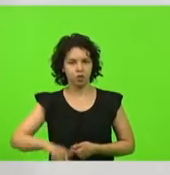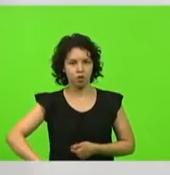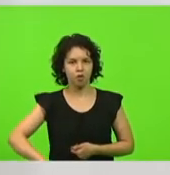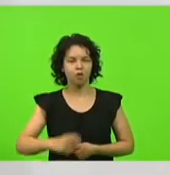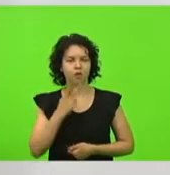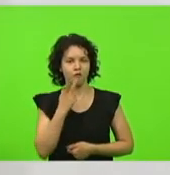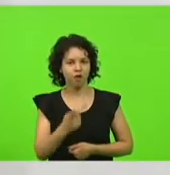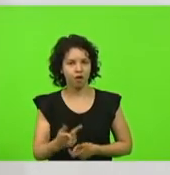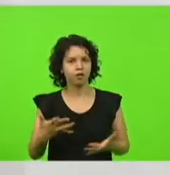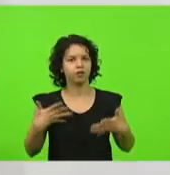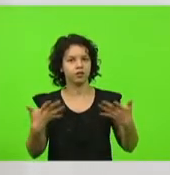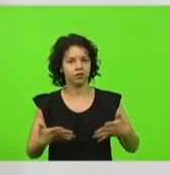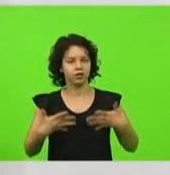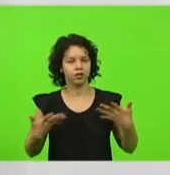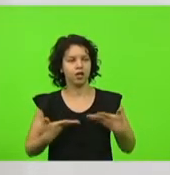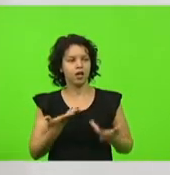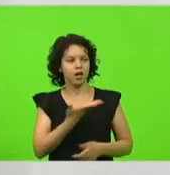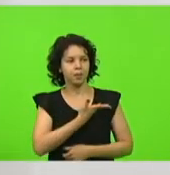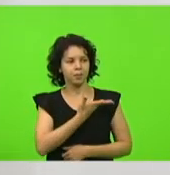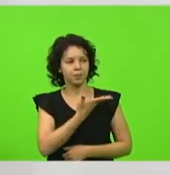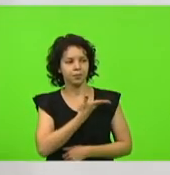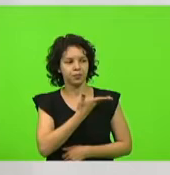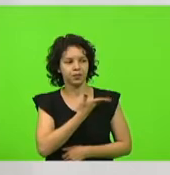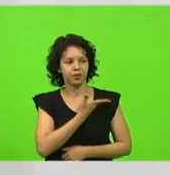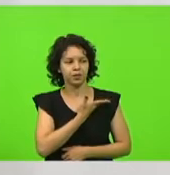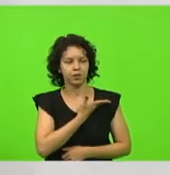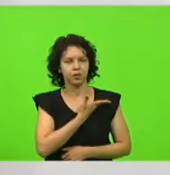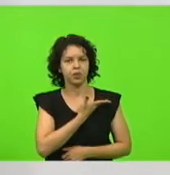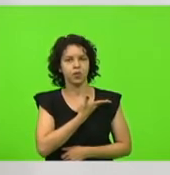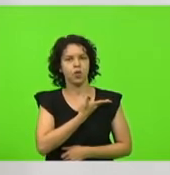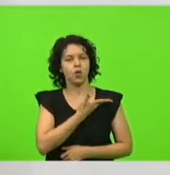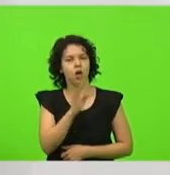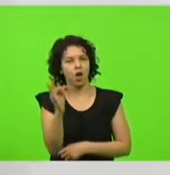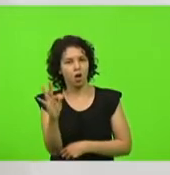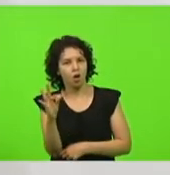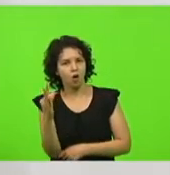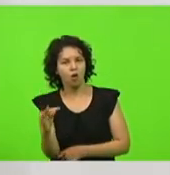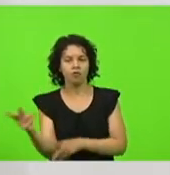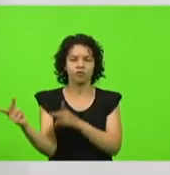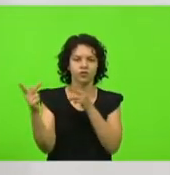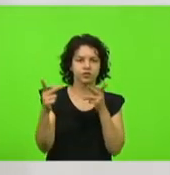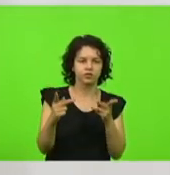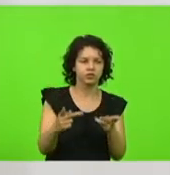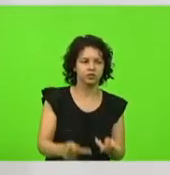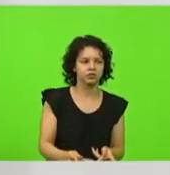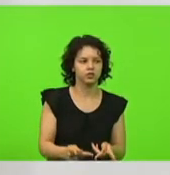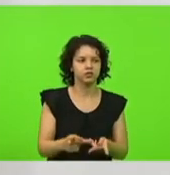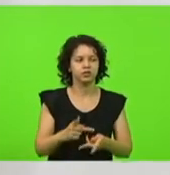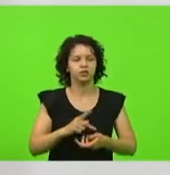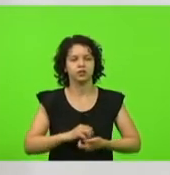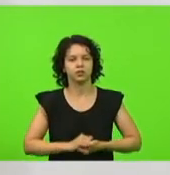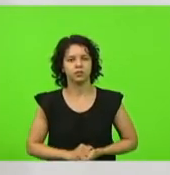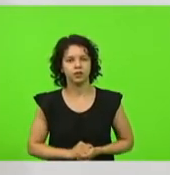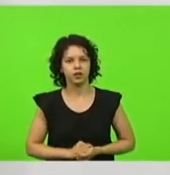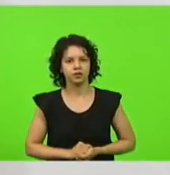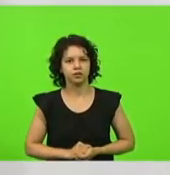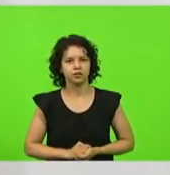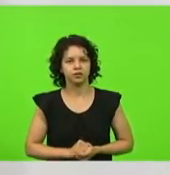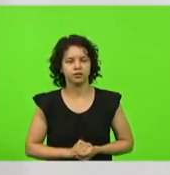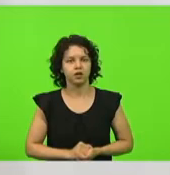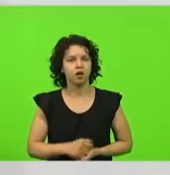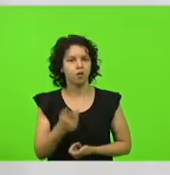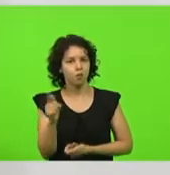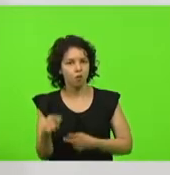ver os nossos amigos de Itaiópolis aqui, a cidade mais polonesa do estado de Santa Catarina, sejam bem-vindos. E daqui a pouco eu vou falar um assunto que é